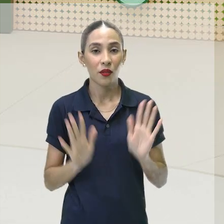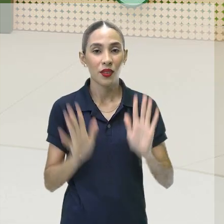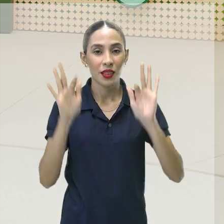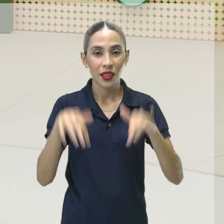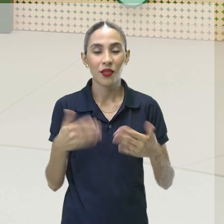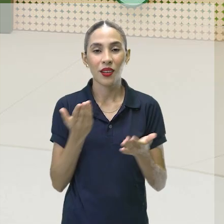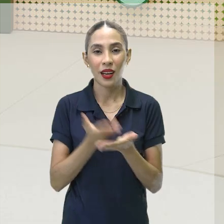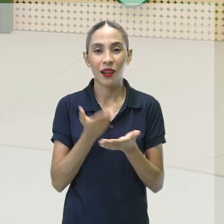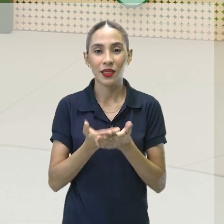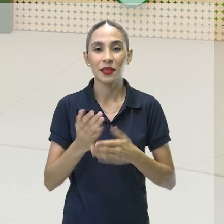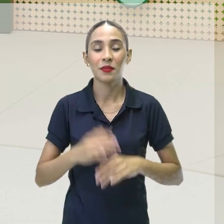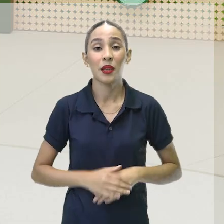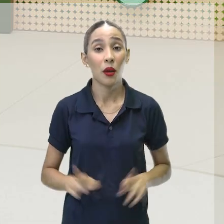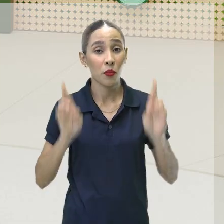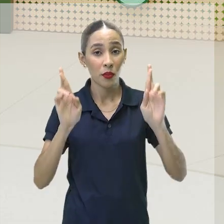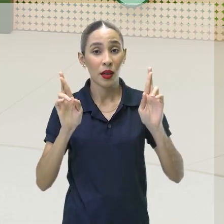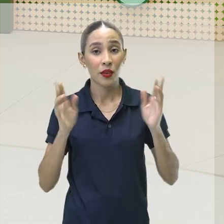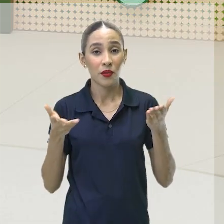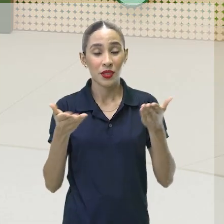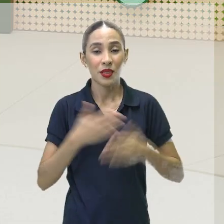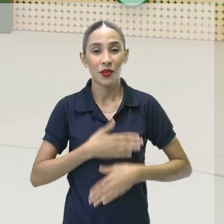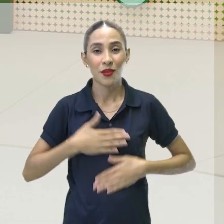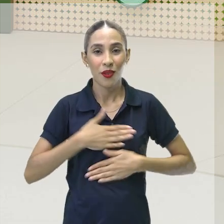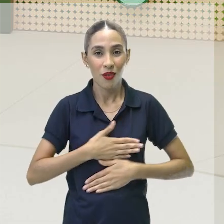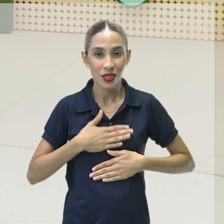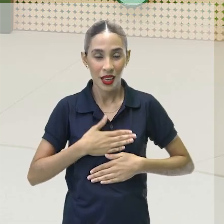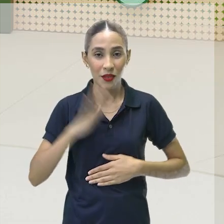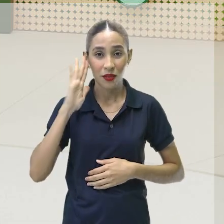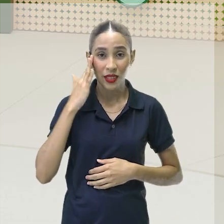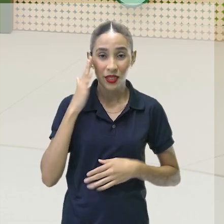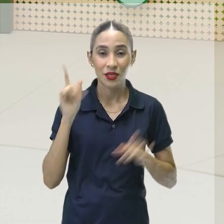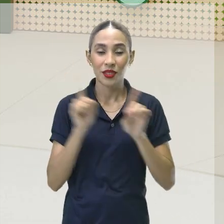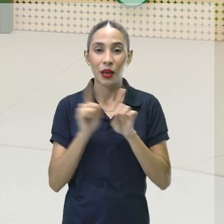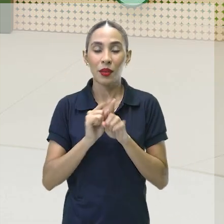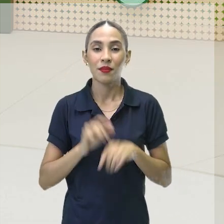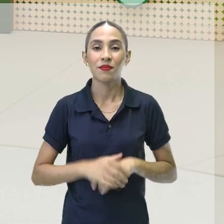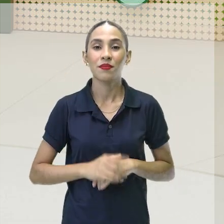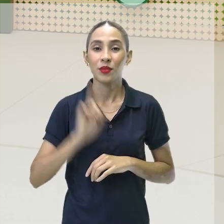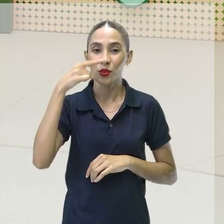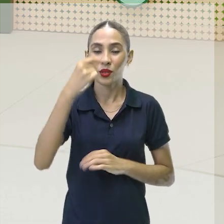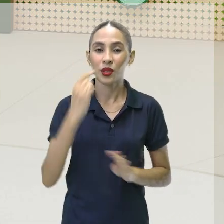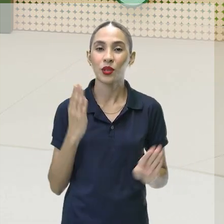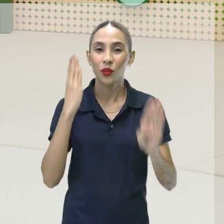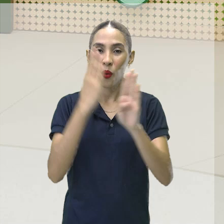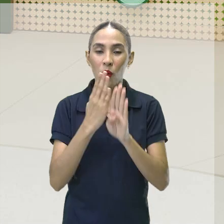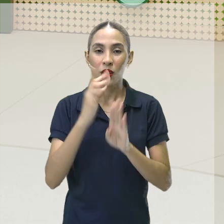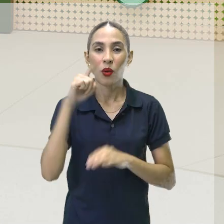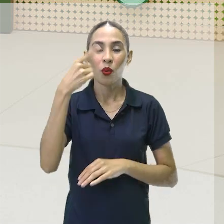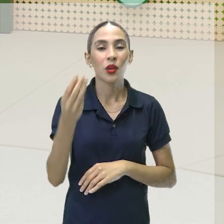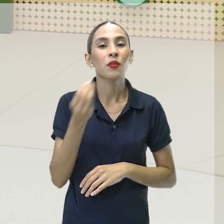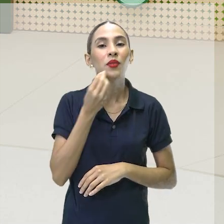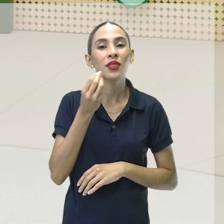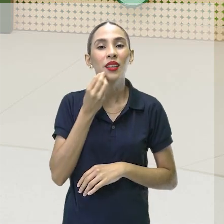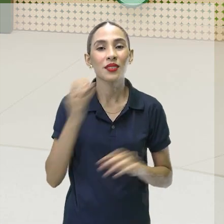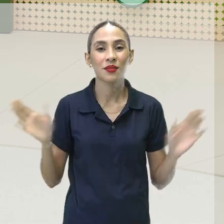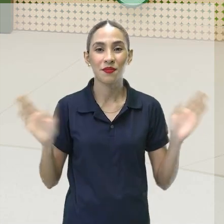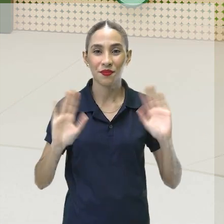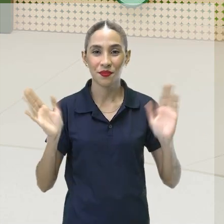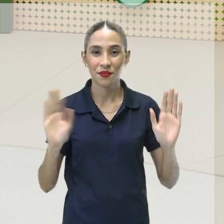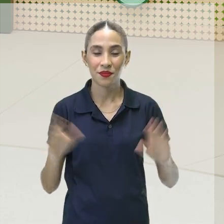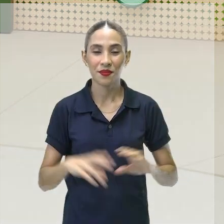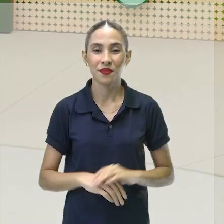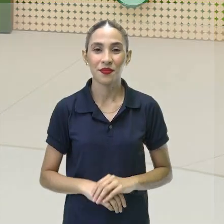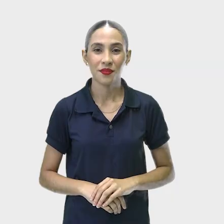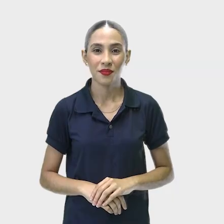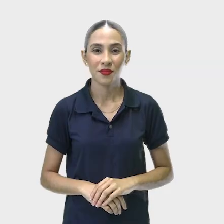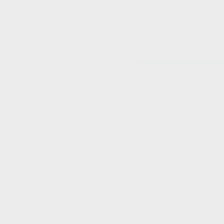final da nossa aula. Eu espero que vocês tenham gostado, que vocês tenham entendido. E a gente se encontra aqui numa próxima oportunidade. Tchau, pessoal.